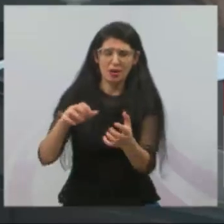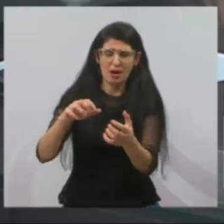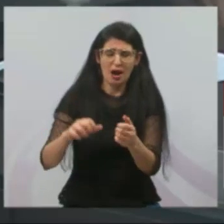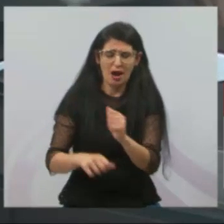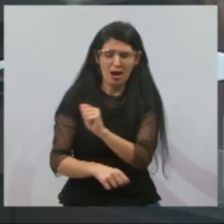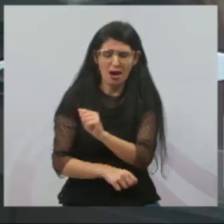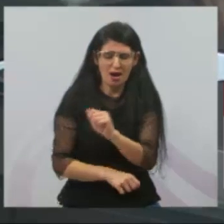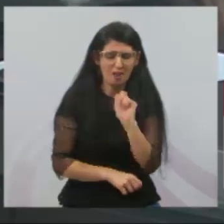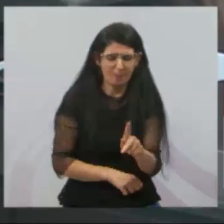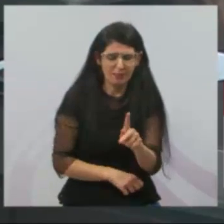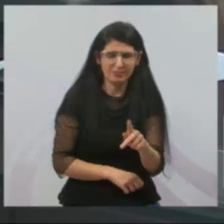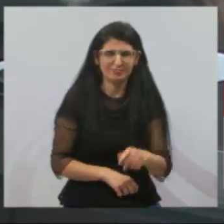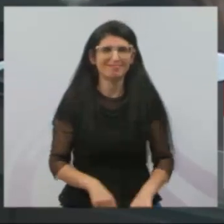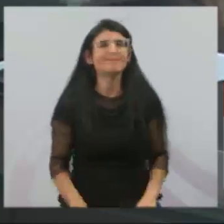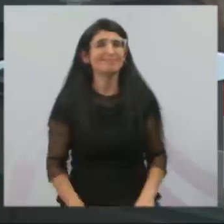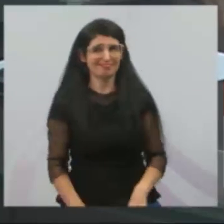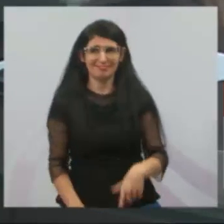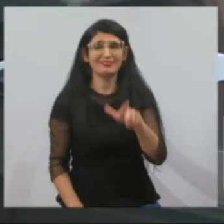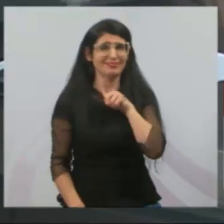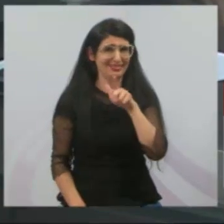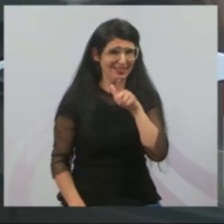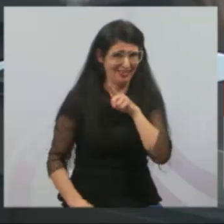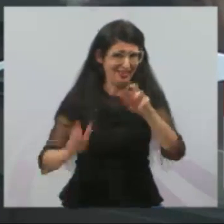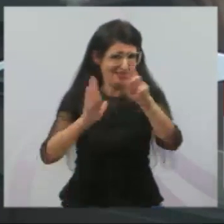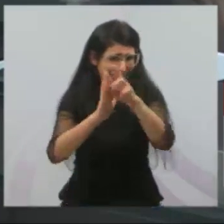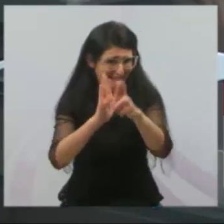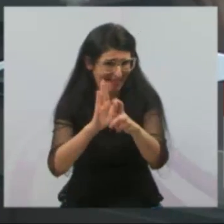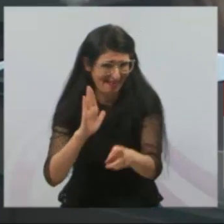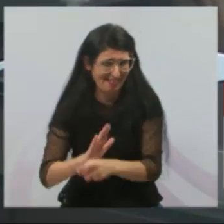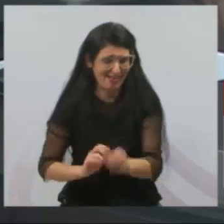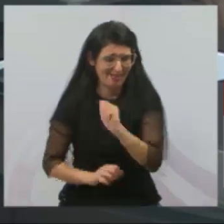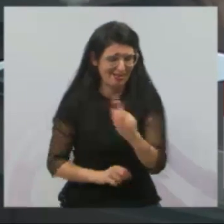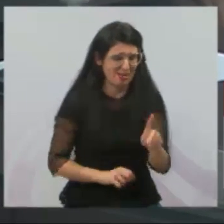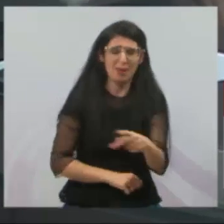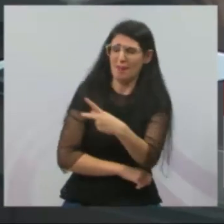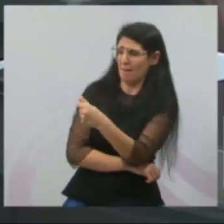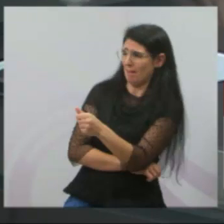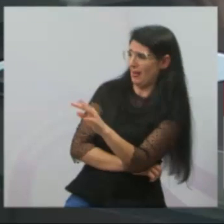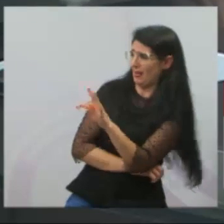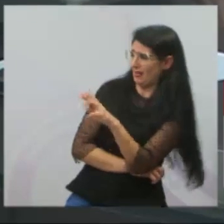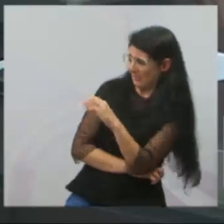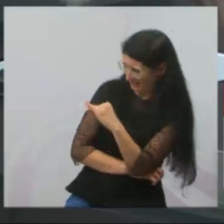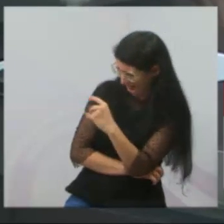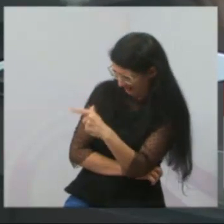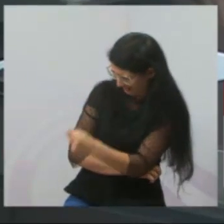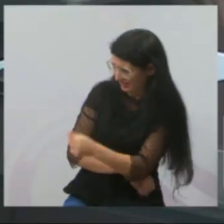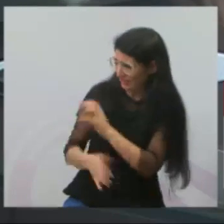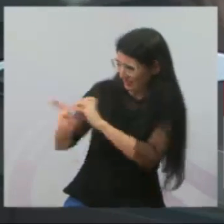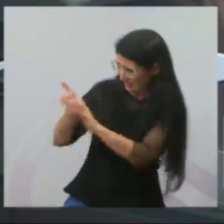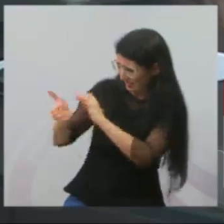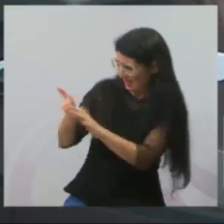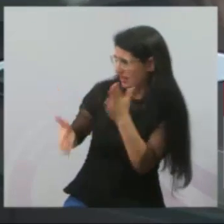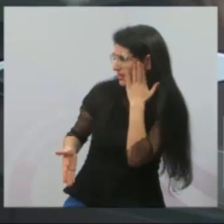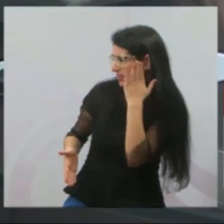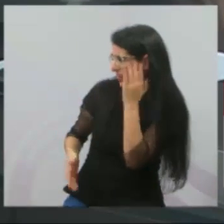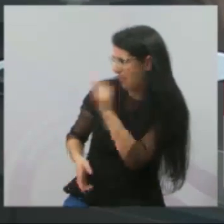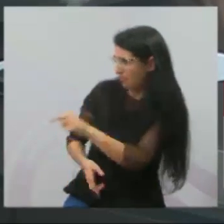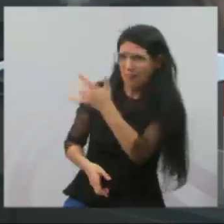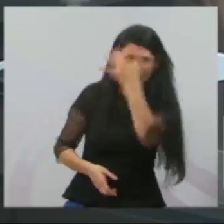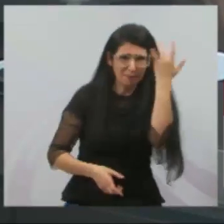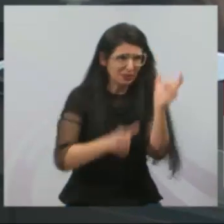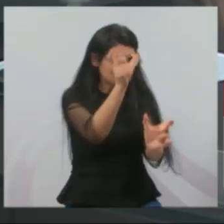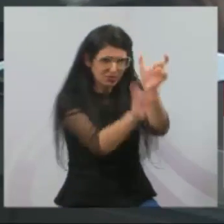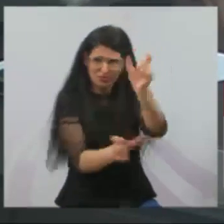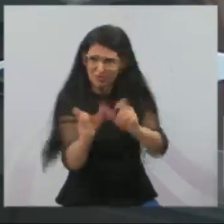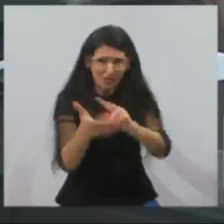da Previdência. A Patrícia, como secretária, ela teve propriedade disso. Senhores munícipes, se quiserem